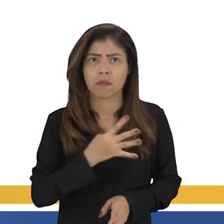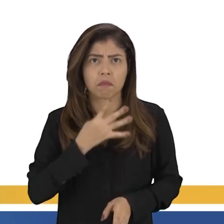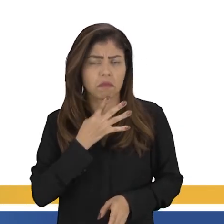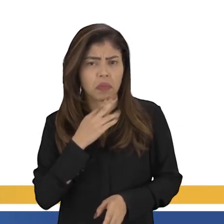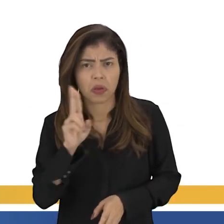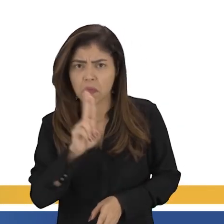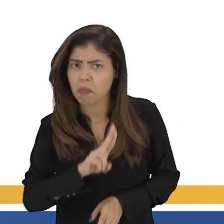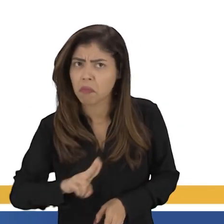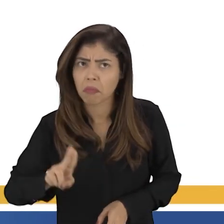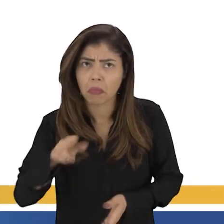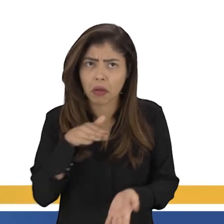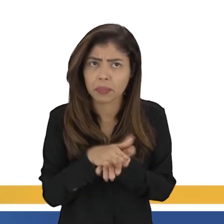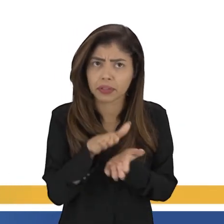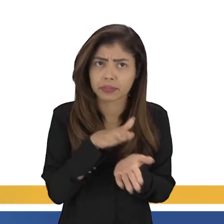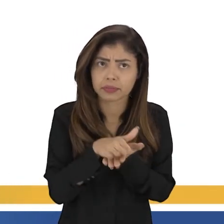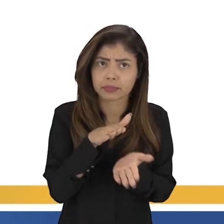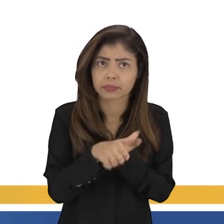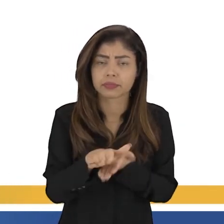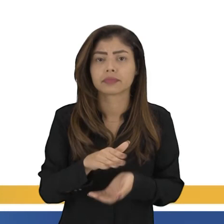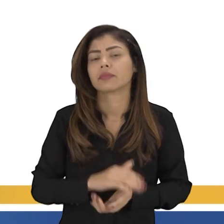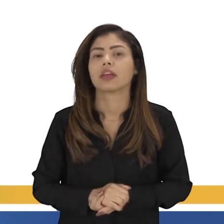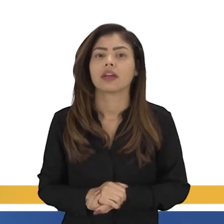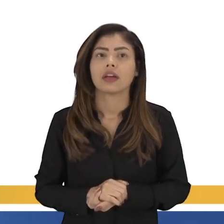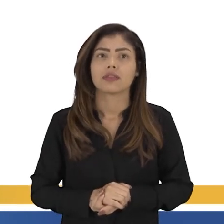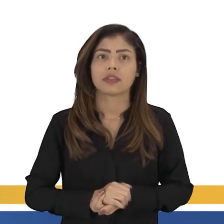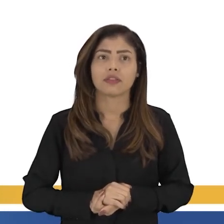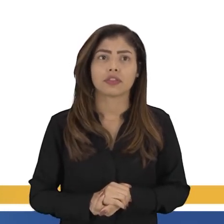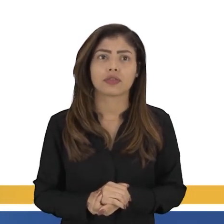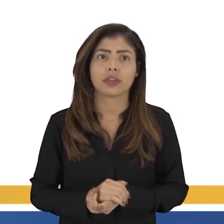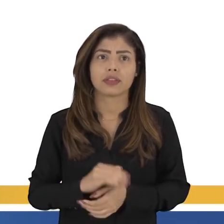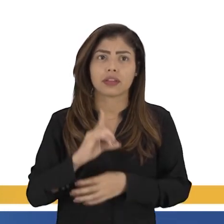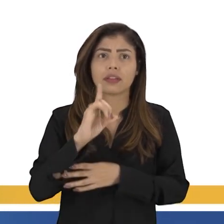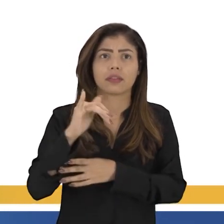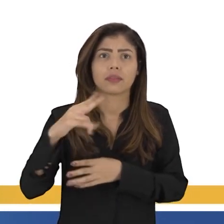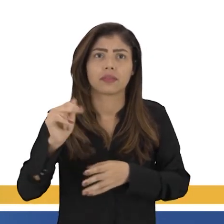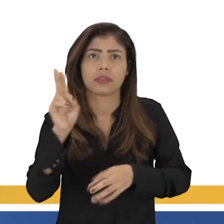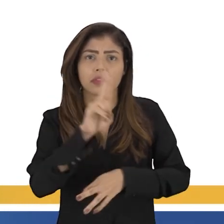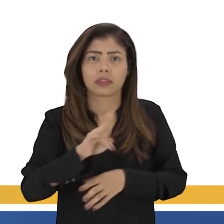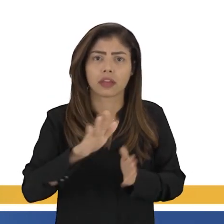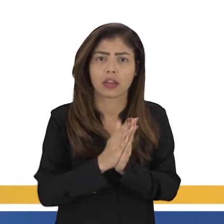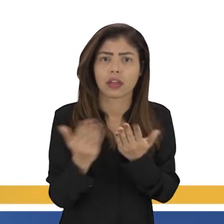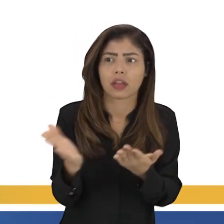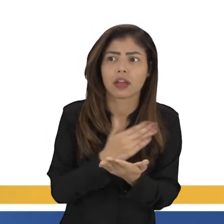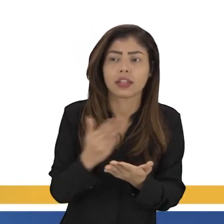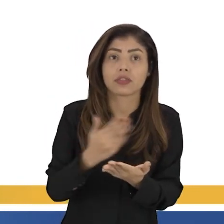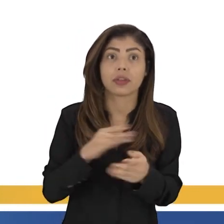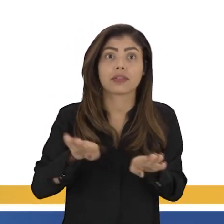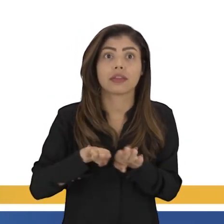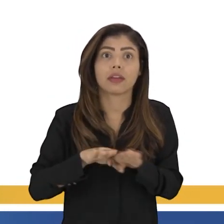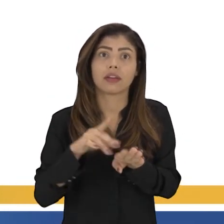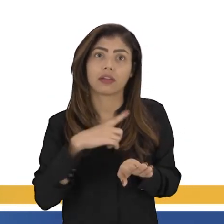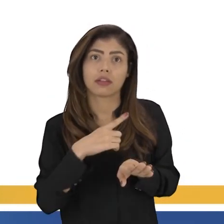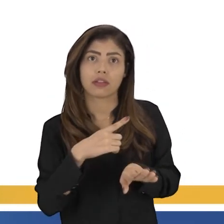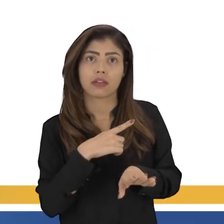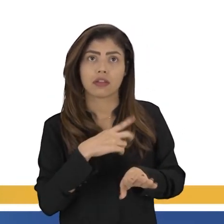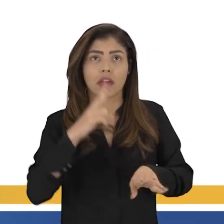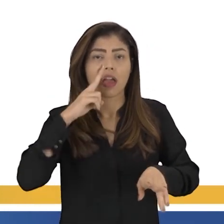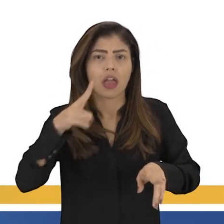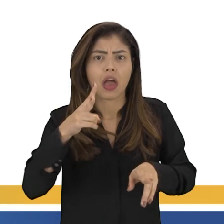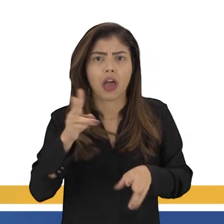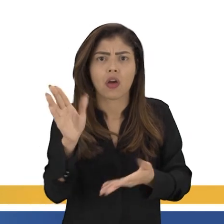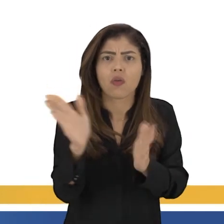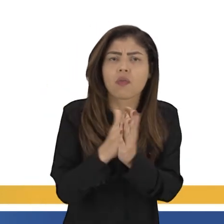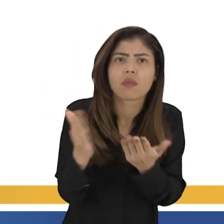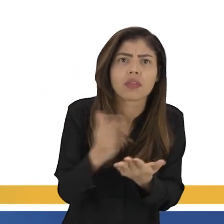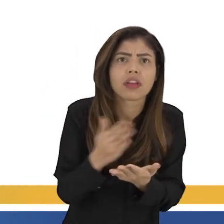um livro impresso? Olha, só pelo fato do menino estar com o livro na mão, perguntando como é que liga, e ele nem chama o nome do livro de livro, ele